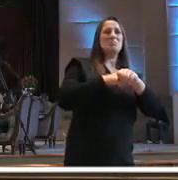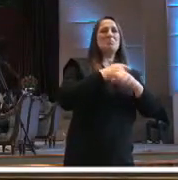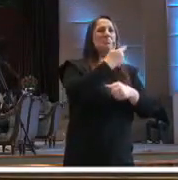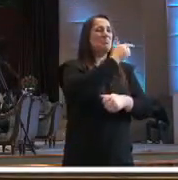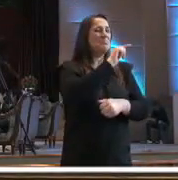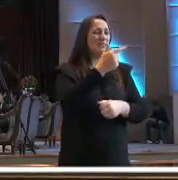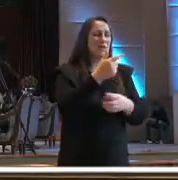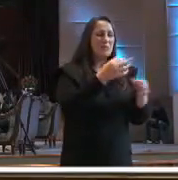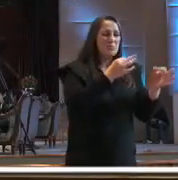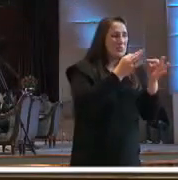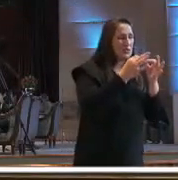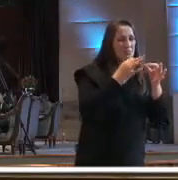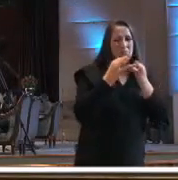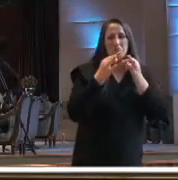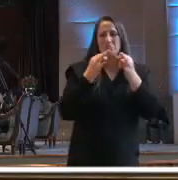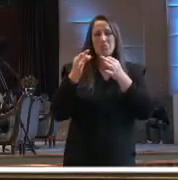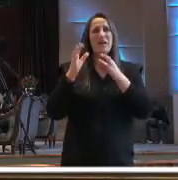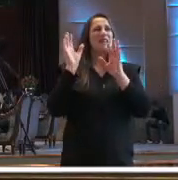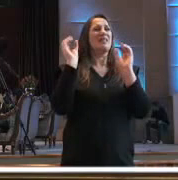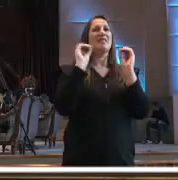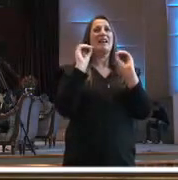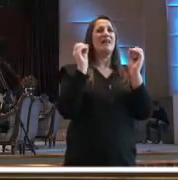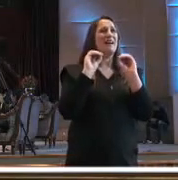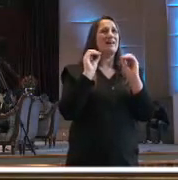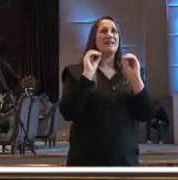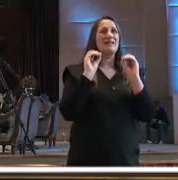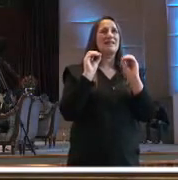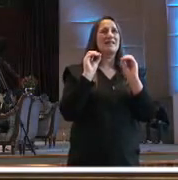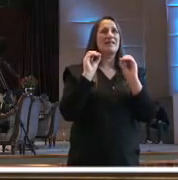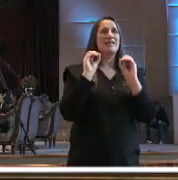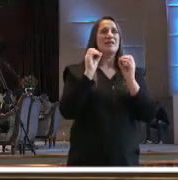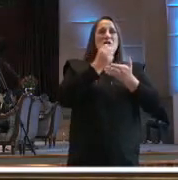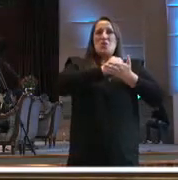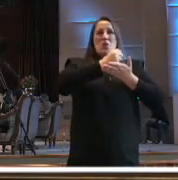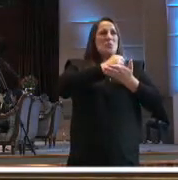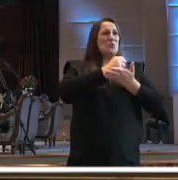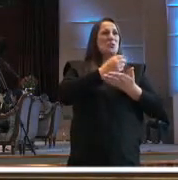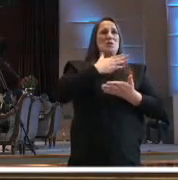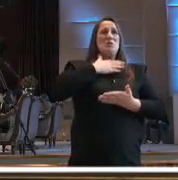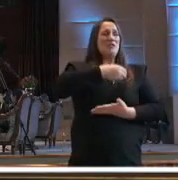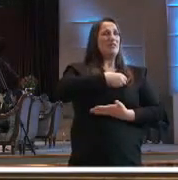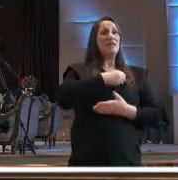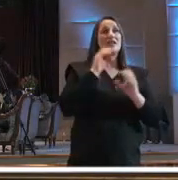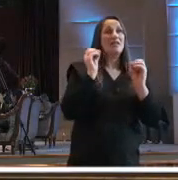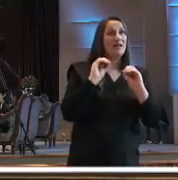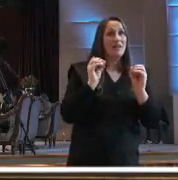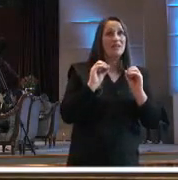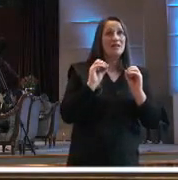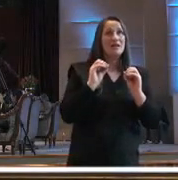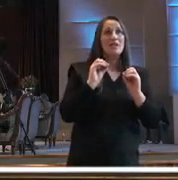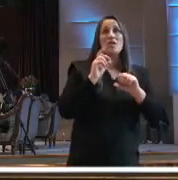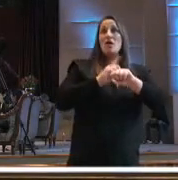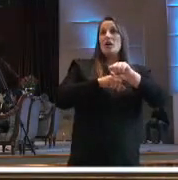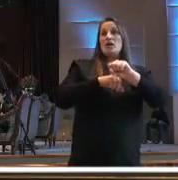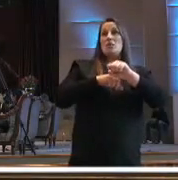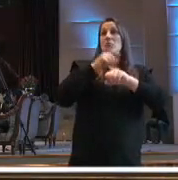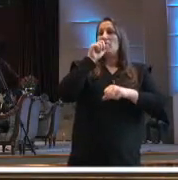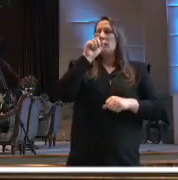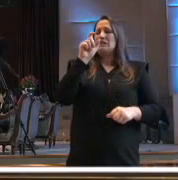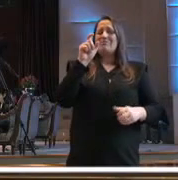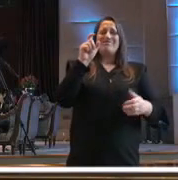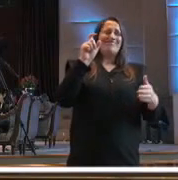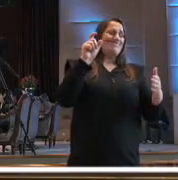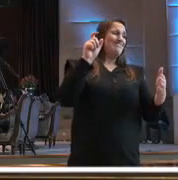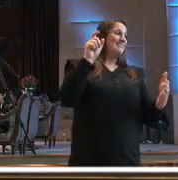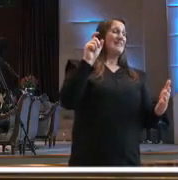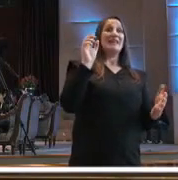C. Tem horas que a gente não tem nem palavras. A única coisa que a gente